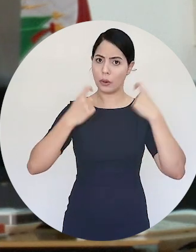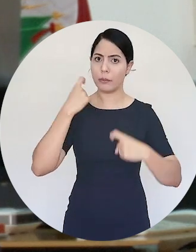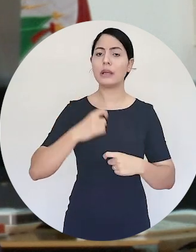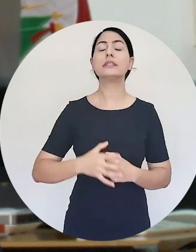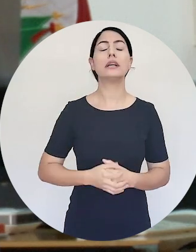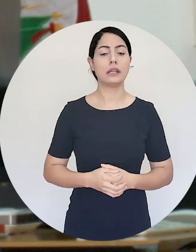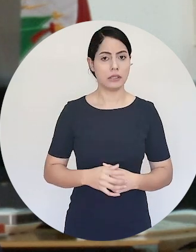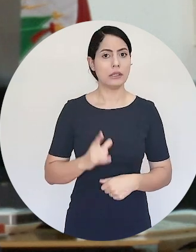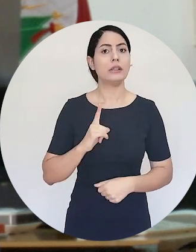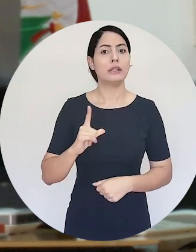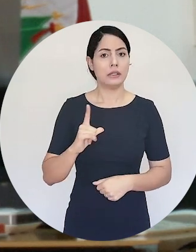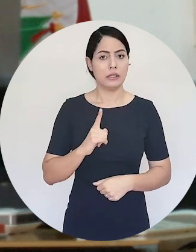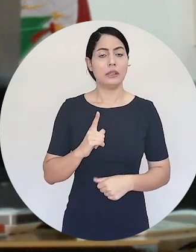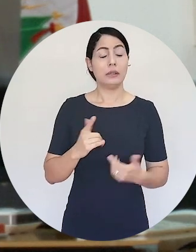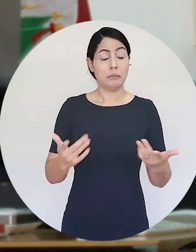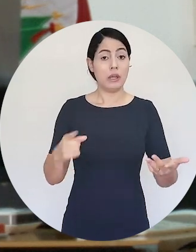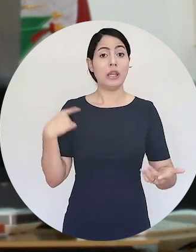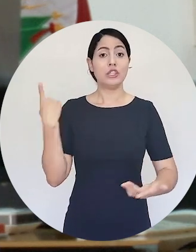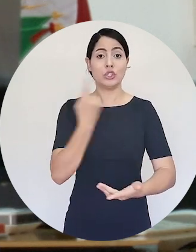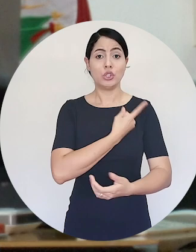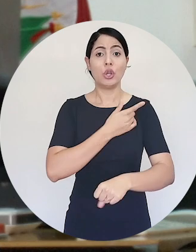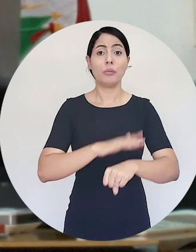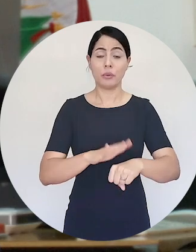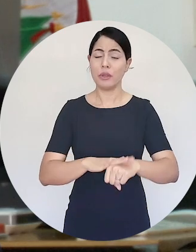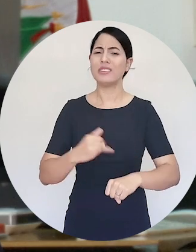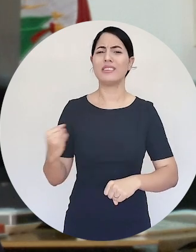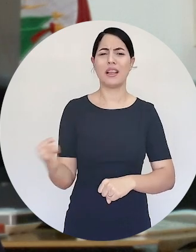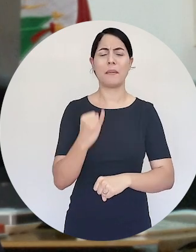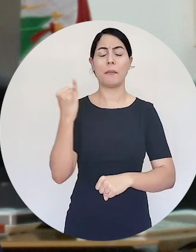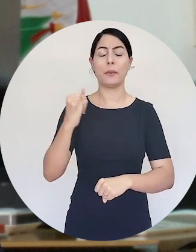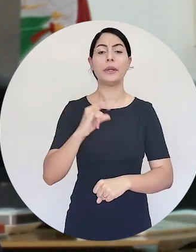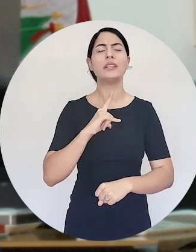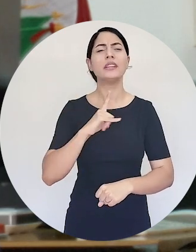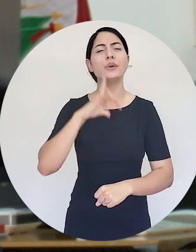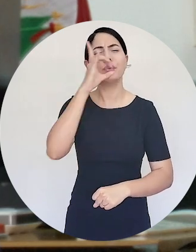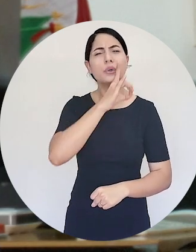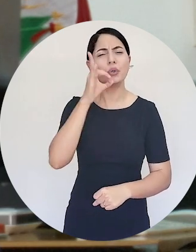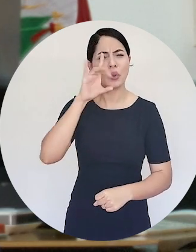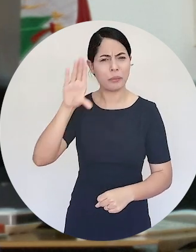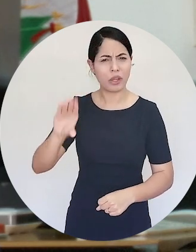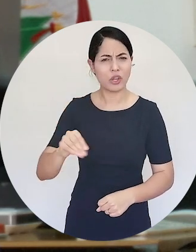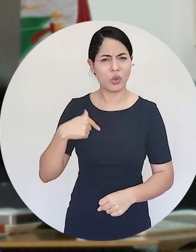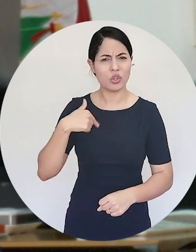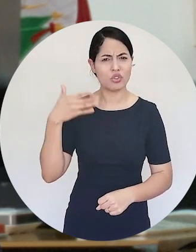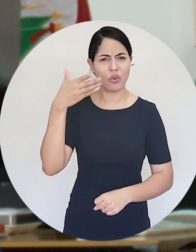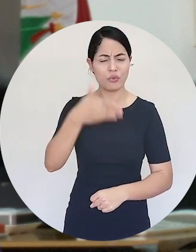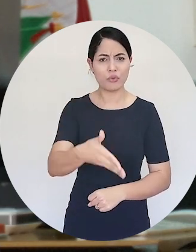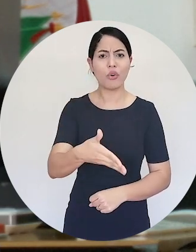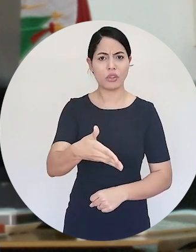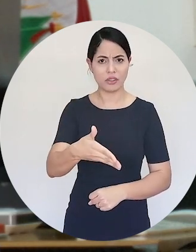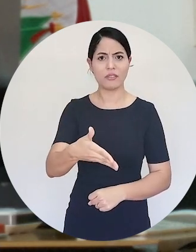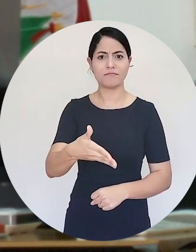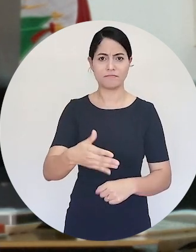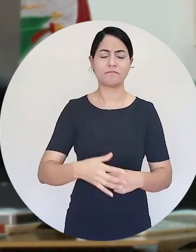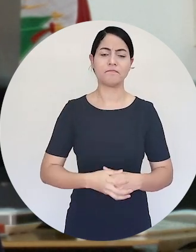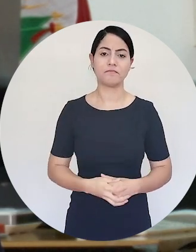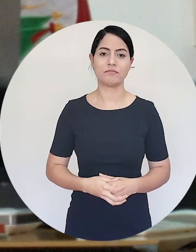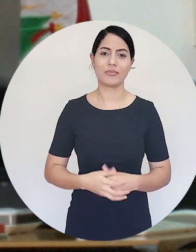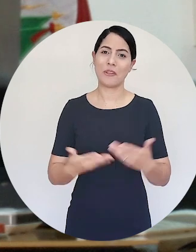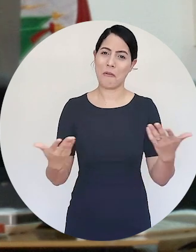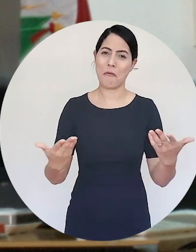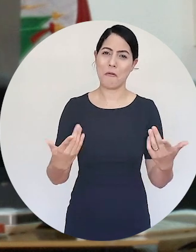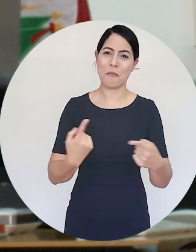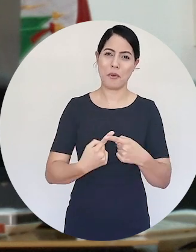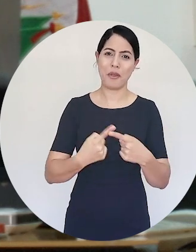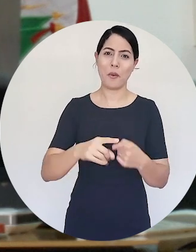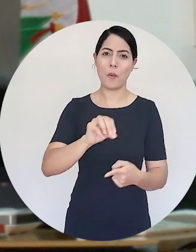preocupante. Então, esse caso para nós é muito importante. No domingo à noite, eu participei de toda a sessão. Você vê como